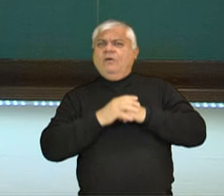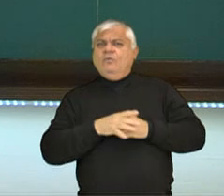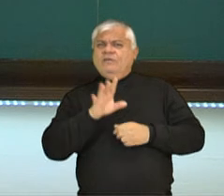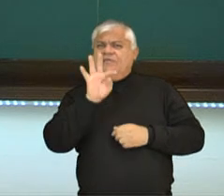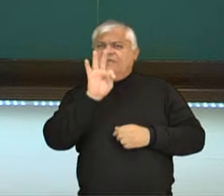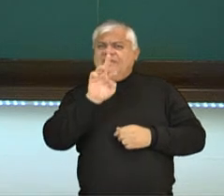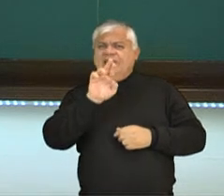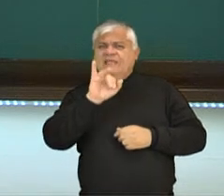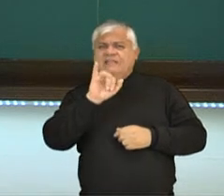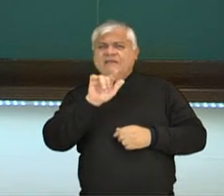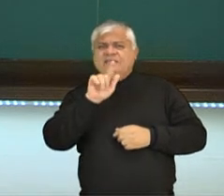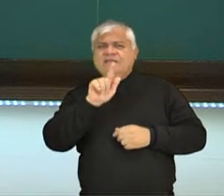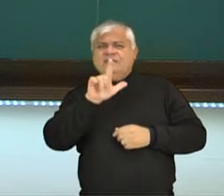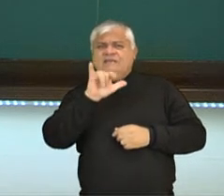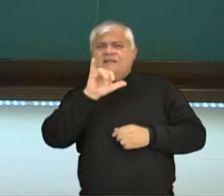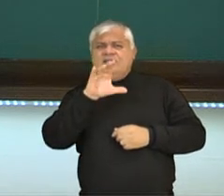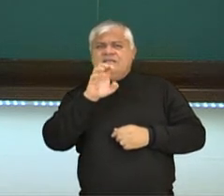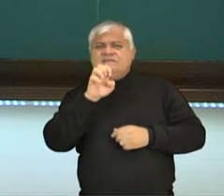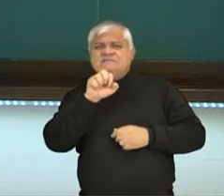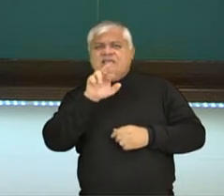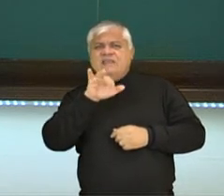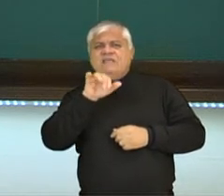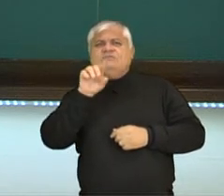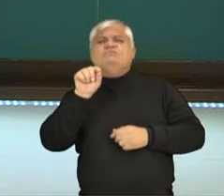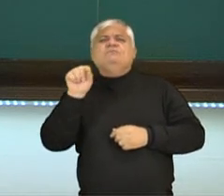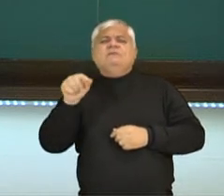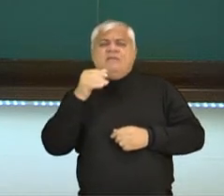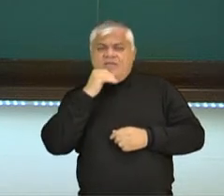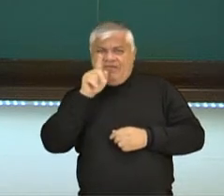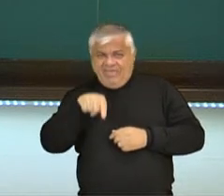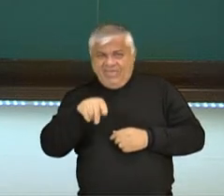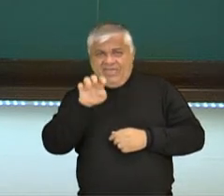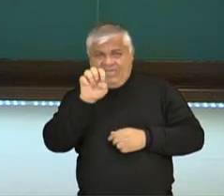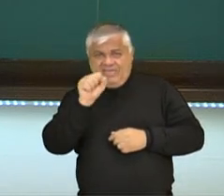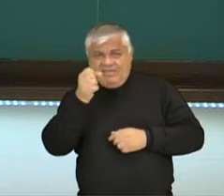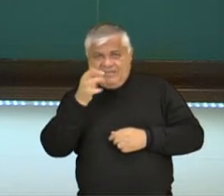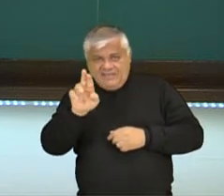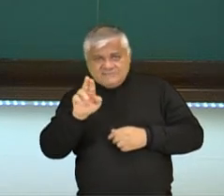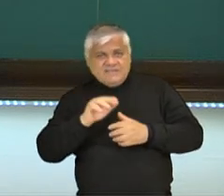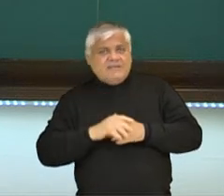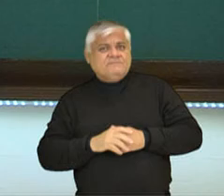dizer, professor? Esses triglicerídeos são éster, professor?